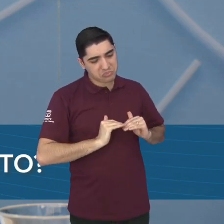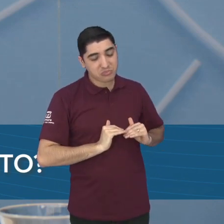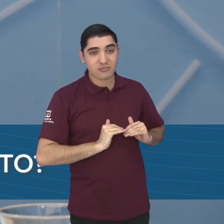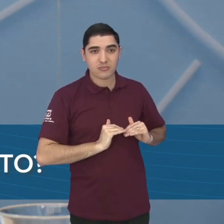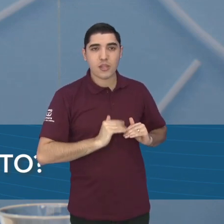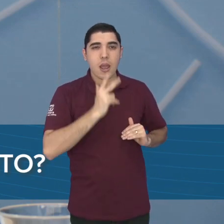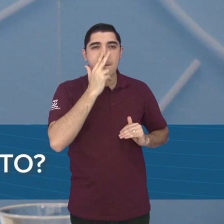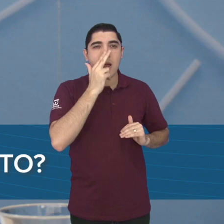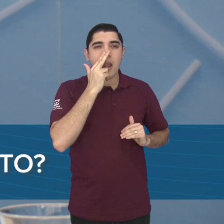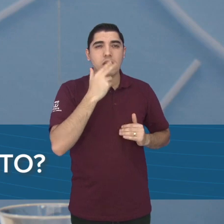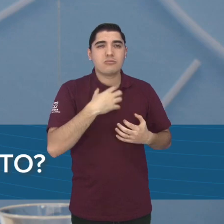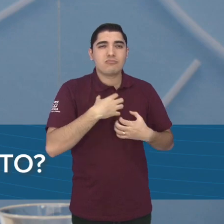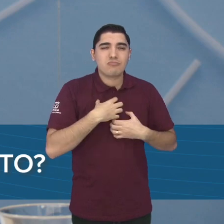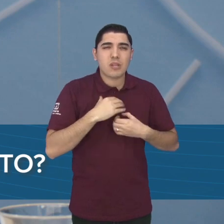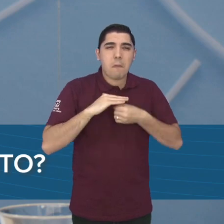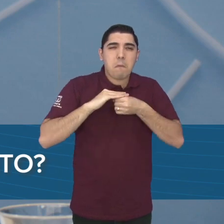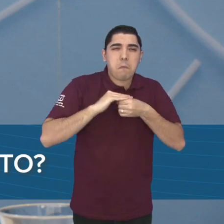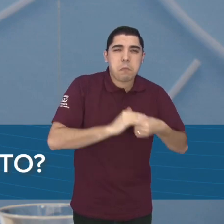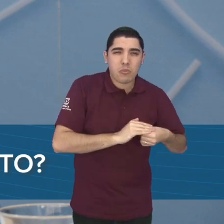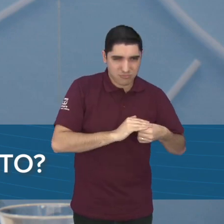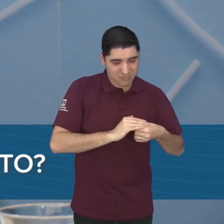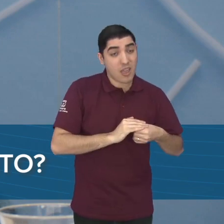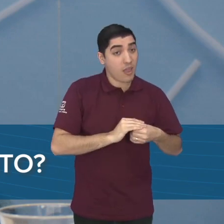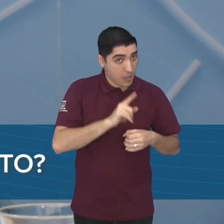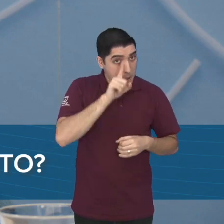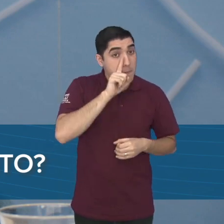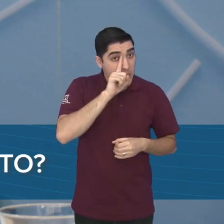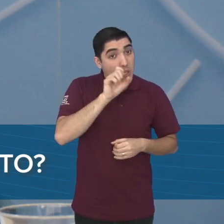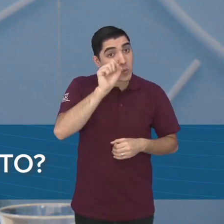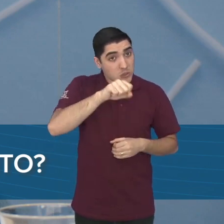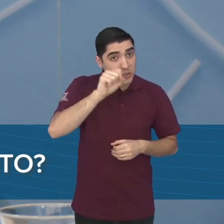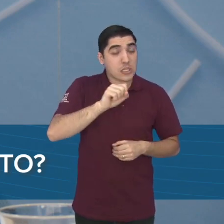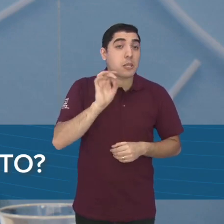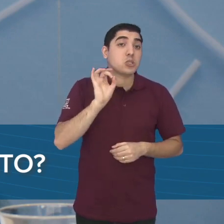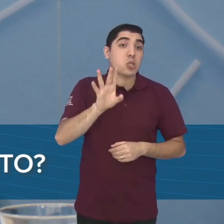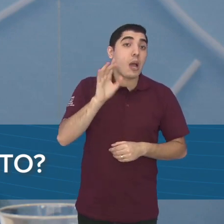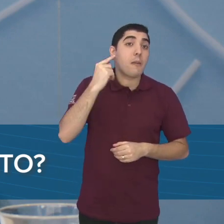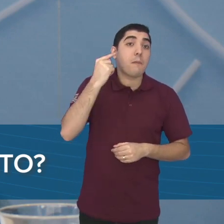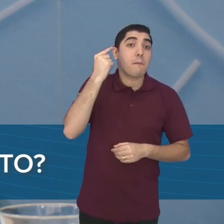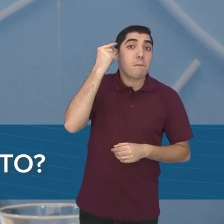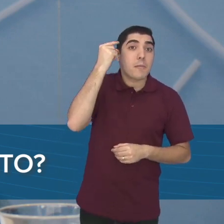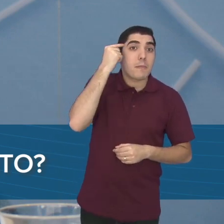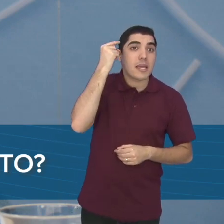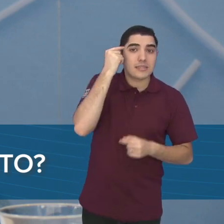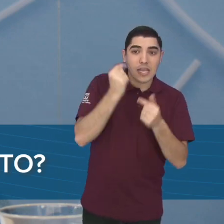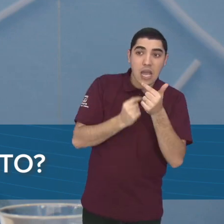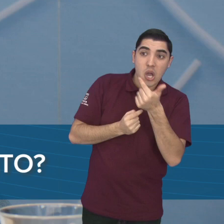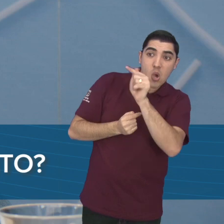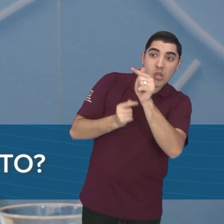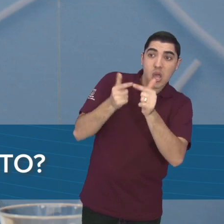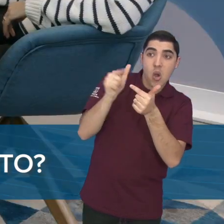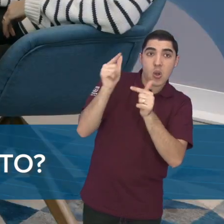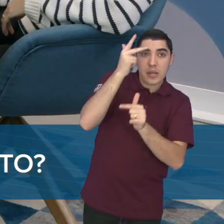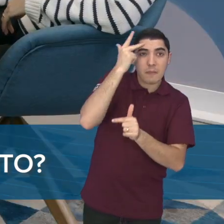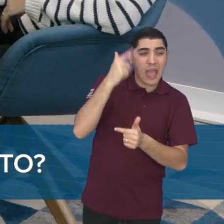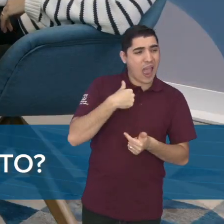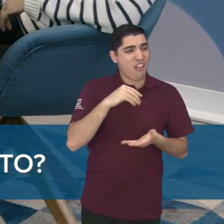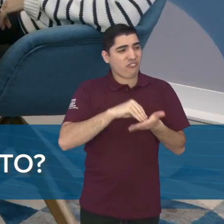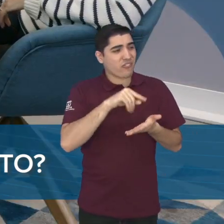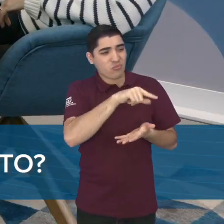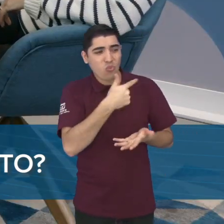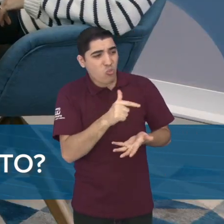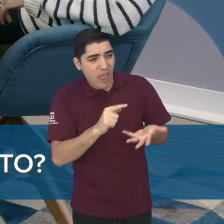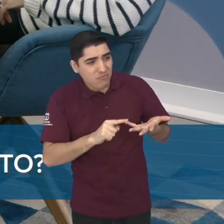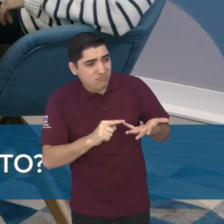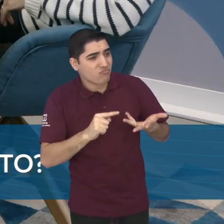Então é um risco realmente, né? De ficar olhando só para o que falta. O que falta. Né? A gente não